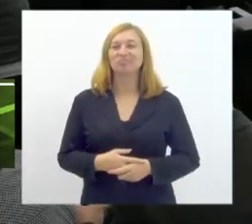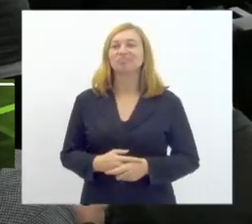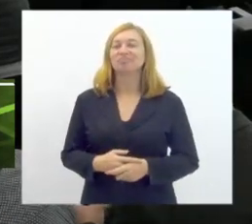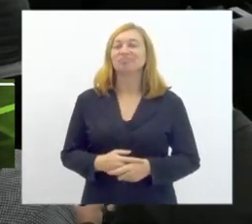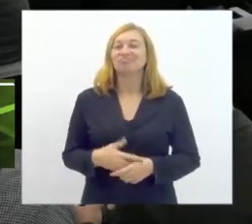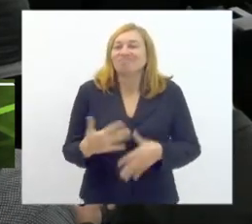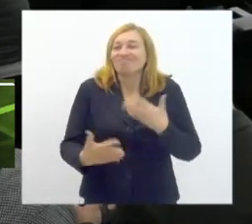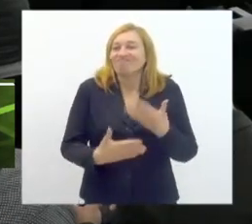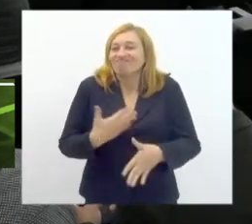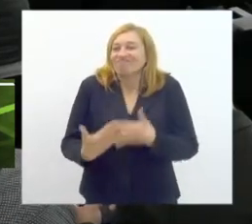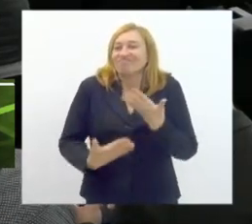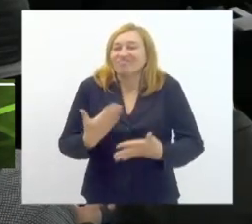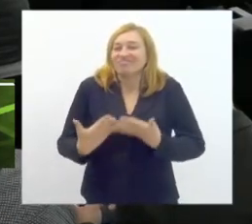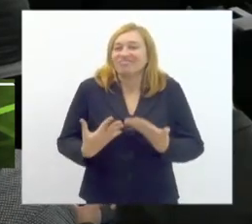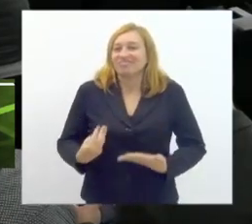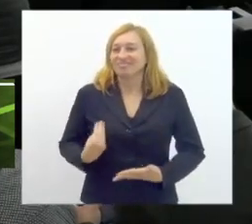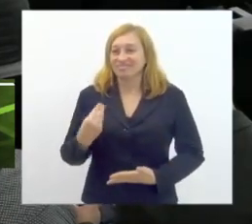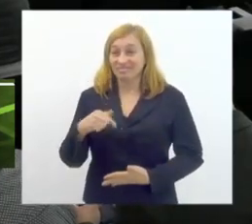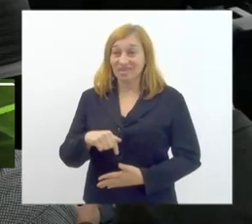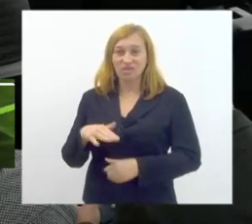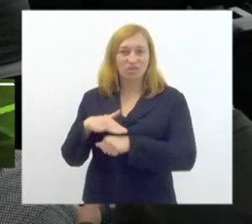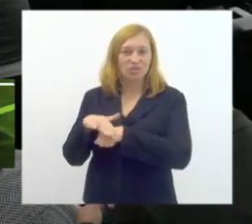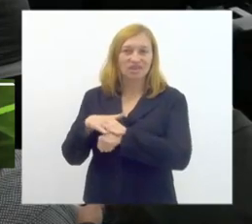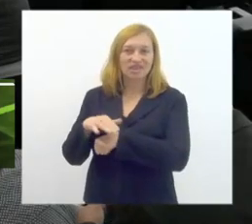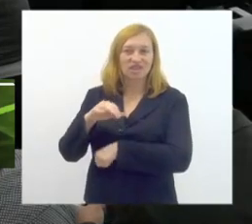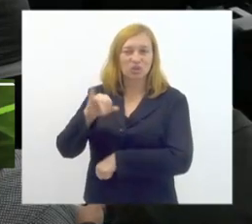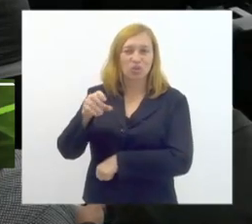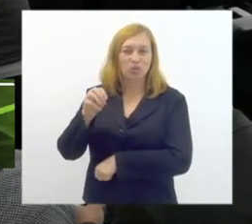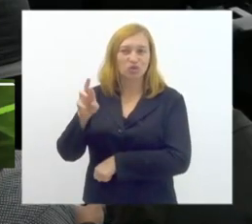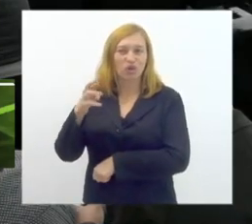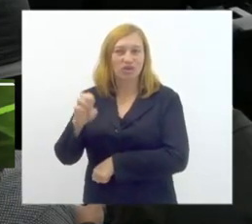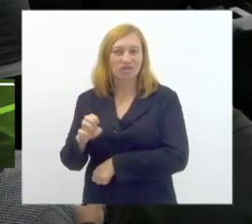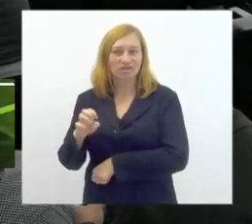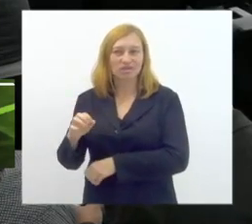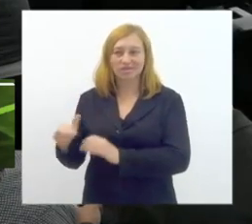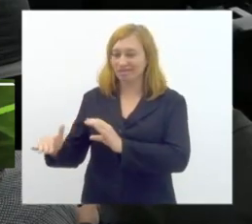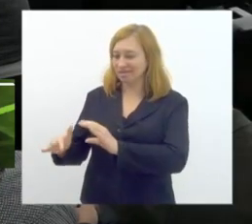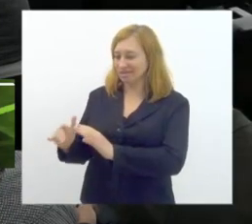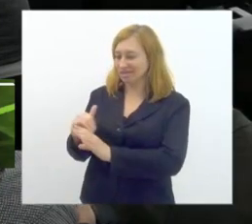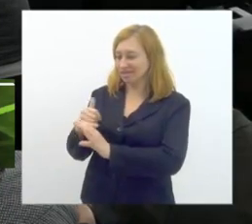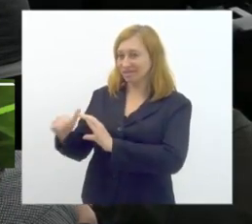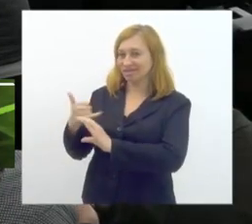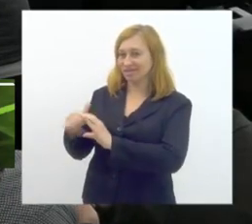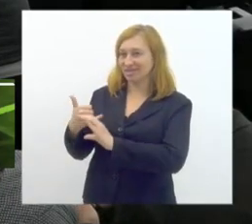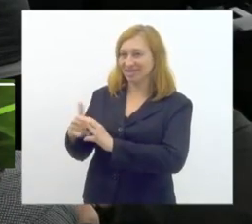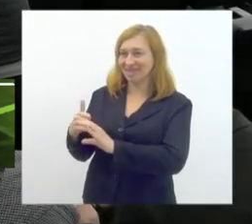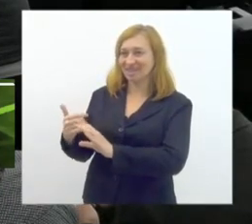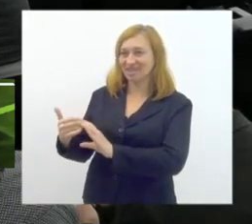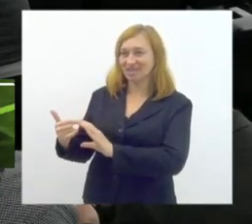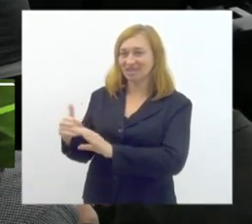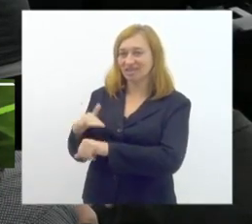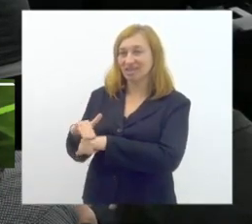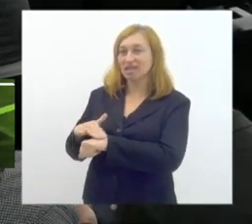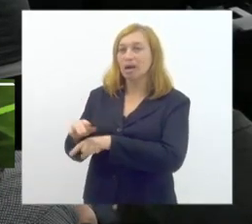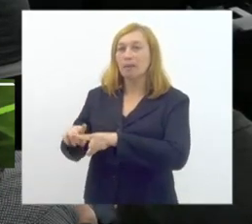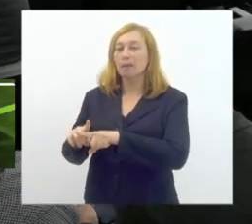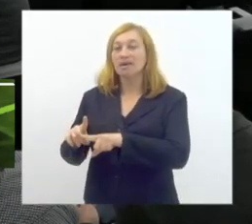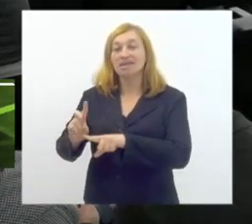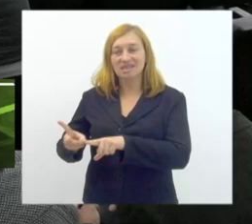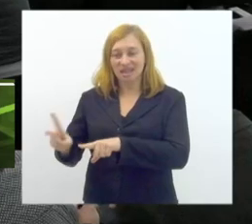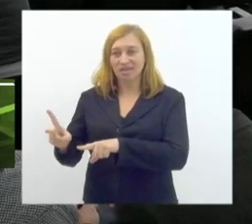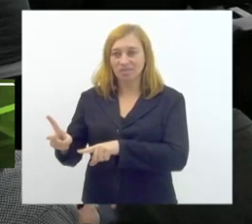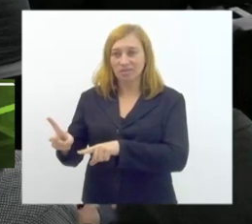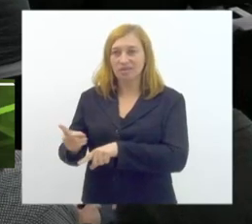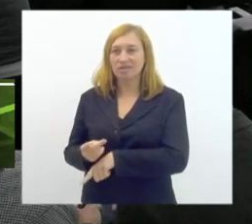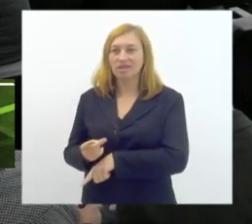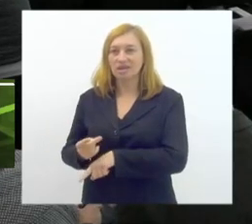É um prazer enorme estar aqui. Estava aqui falando com o Jorge em mensagem, porque ele é sempre muito presente, mas um evento importante o tirou